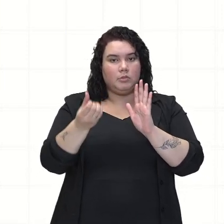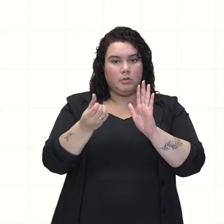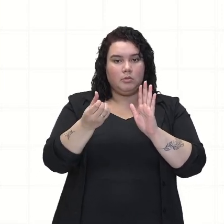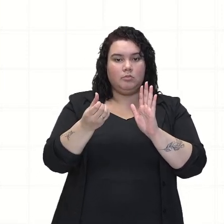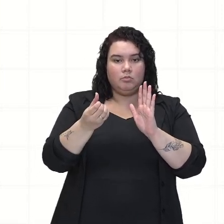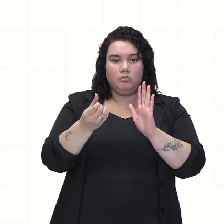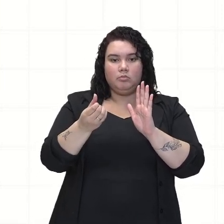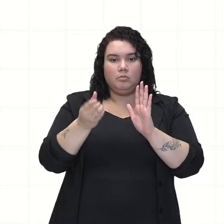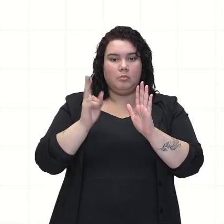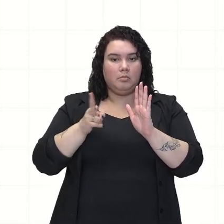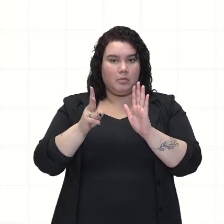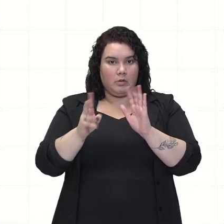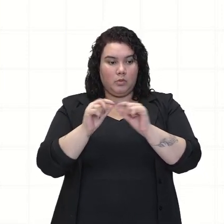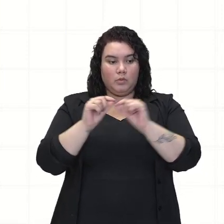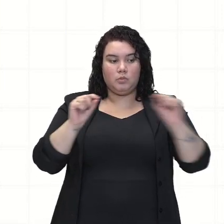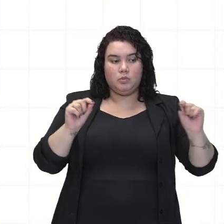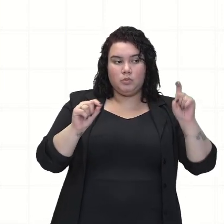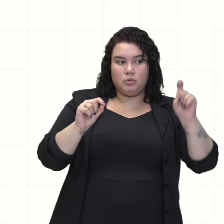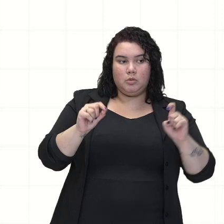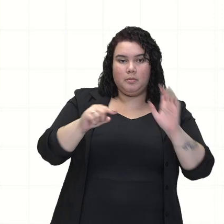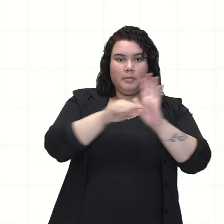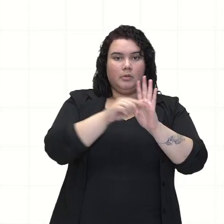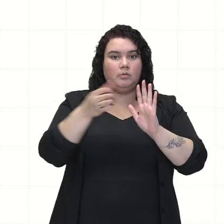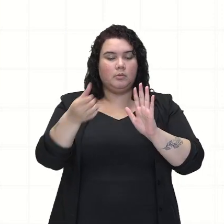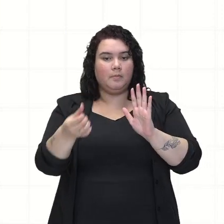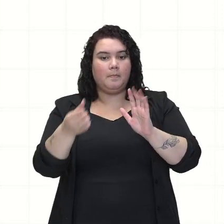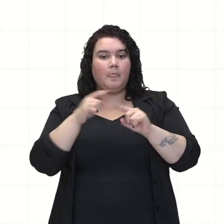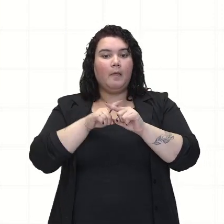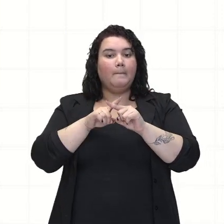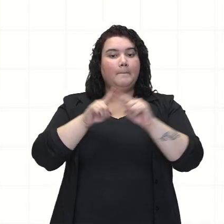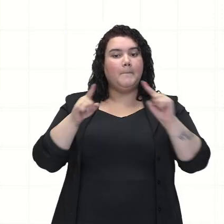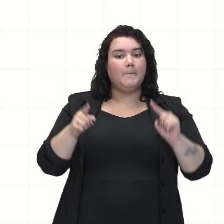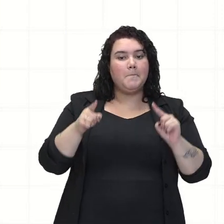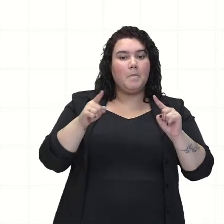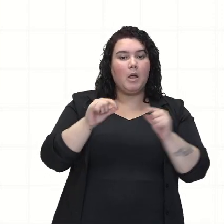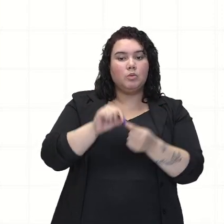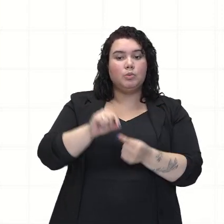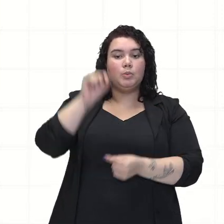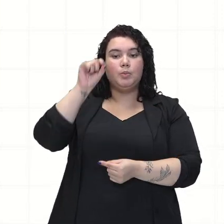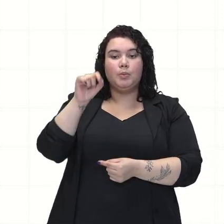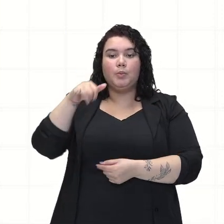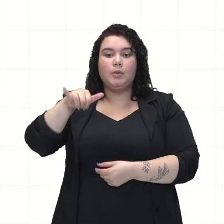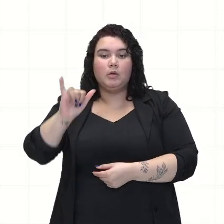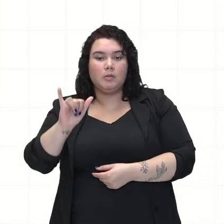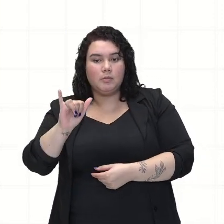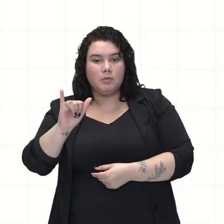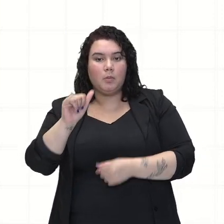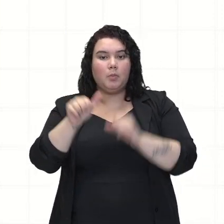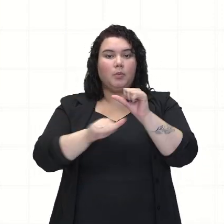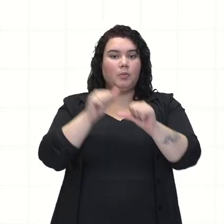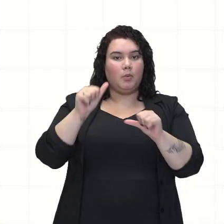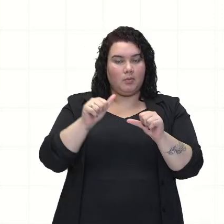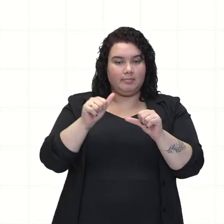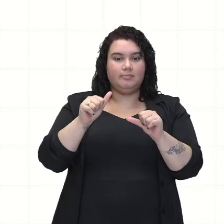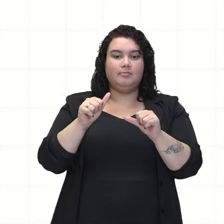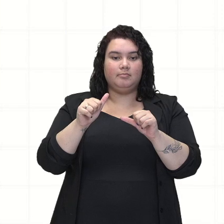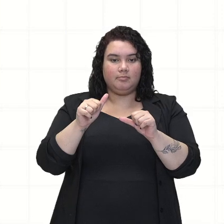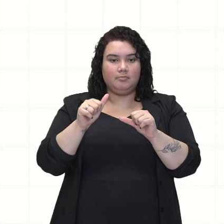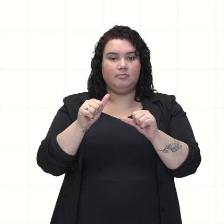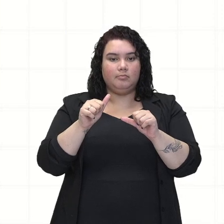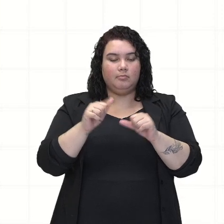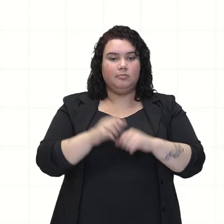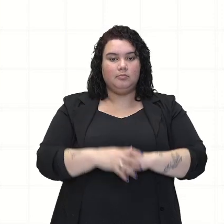O mesmo valor em X, mas o que aconteceu com o valor dele de Y, né? Esse ponto aqui, ó, ele é...